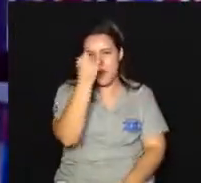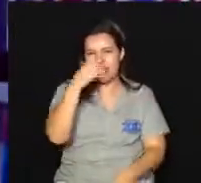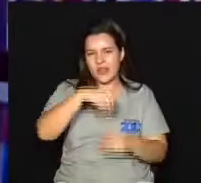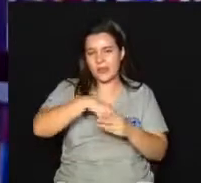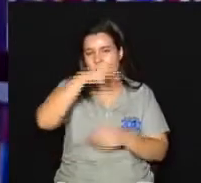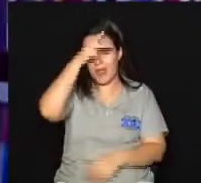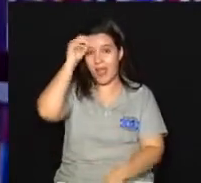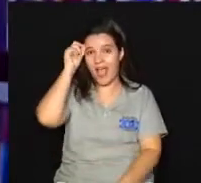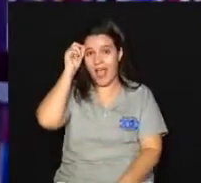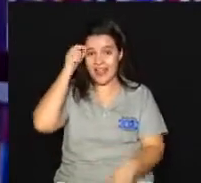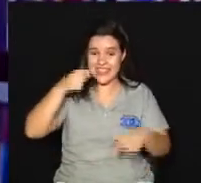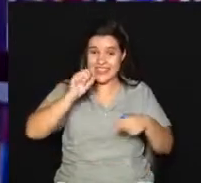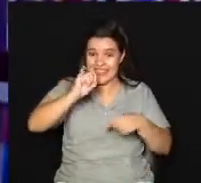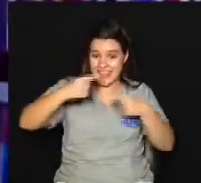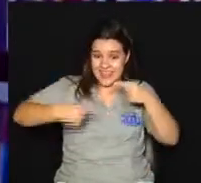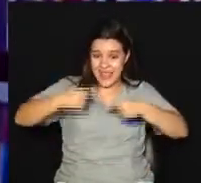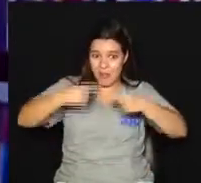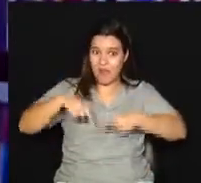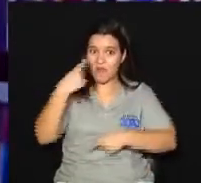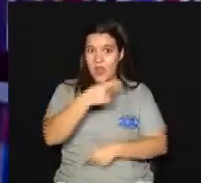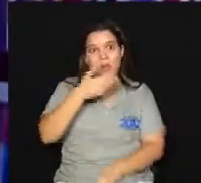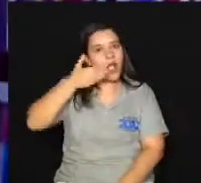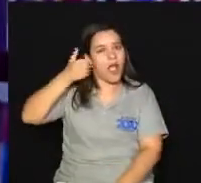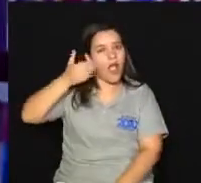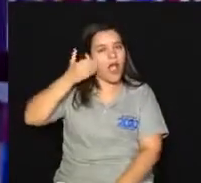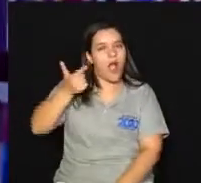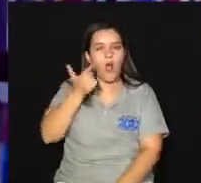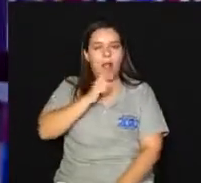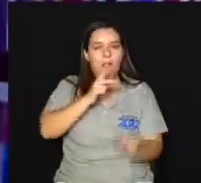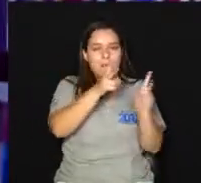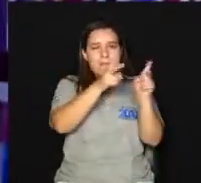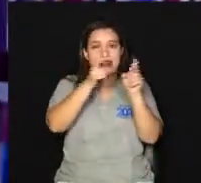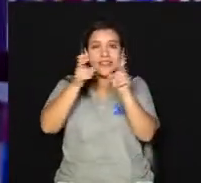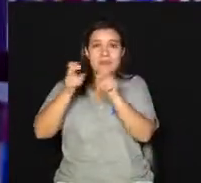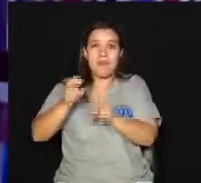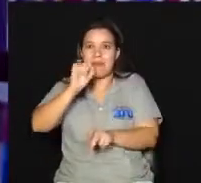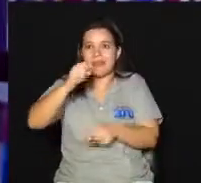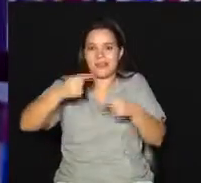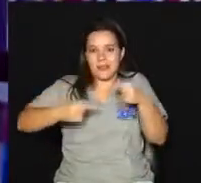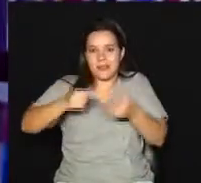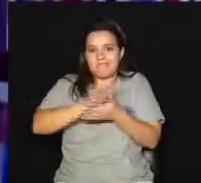mais sensíveis às famílias. Isso acaba, sim,